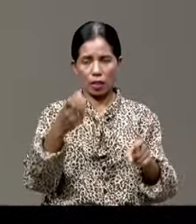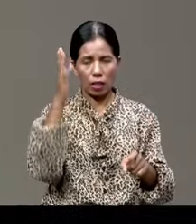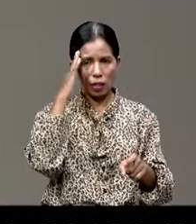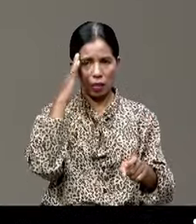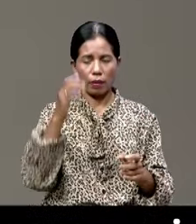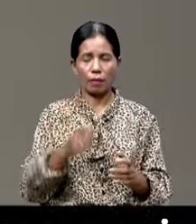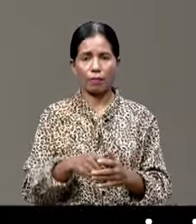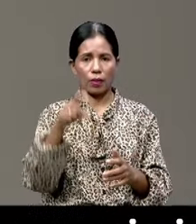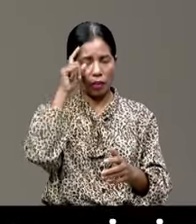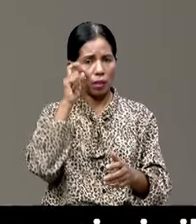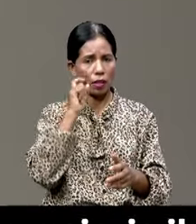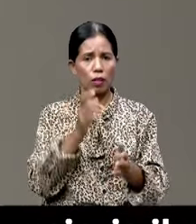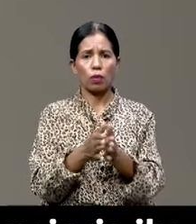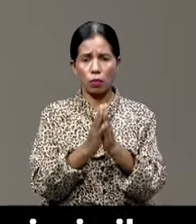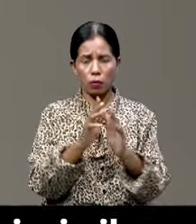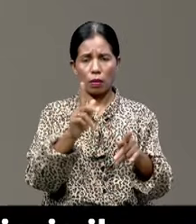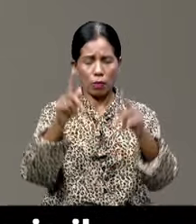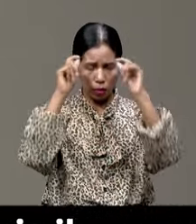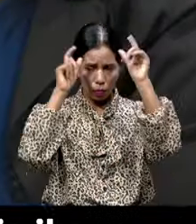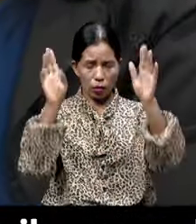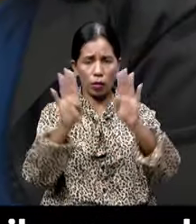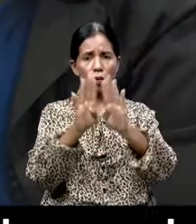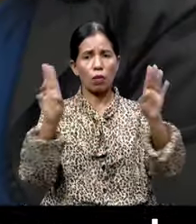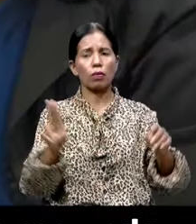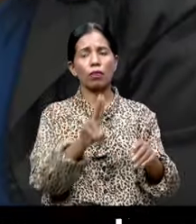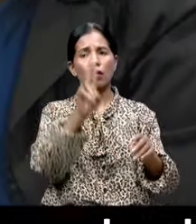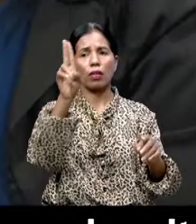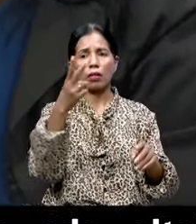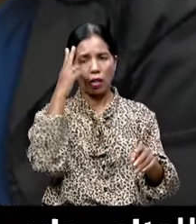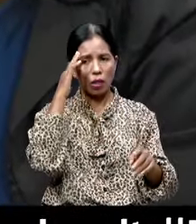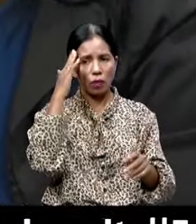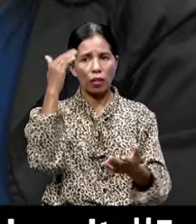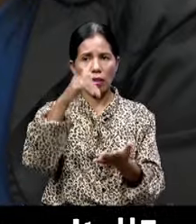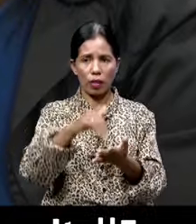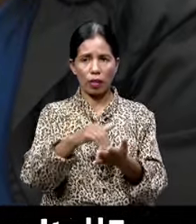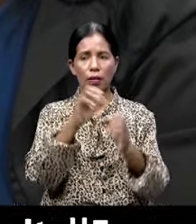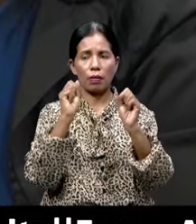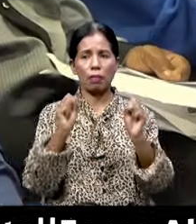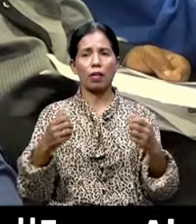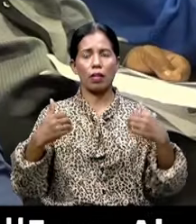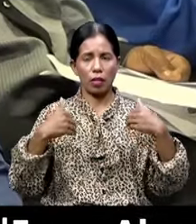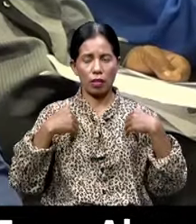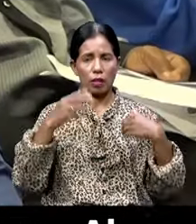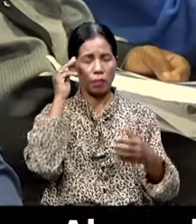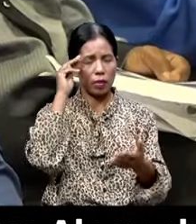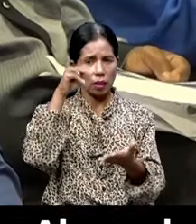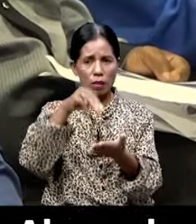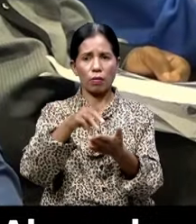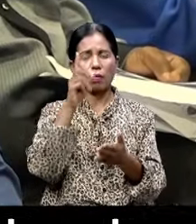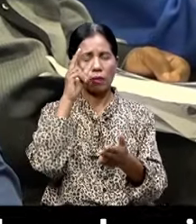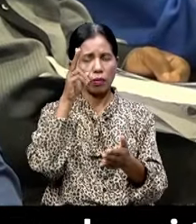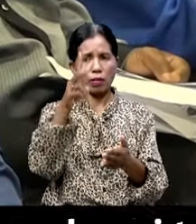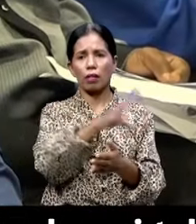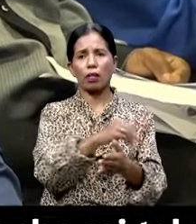Xanana Moshusu Batimoroan Sira nebeloque universidade atuhala reflexão no ne bele romissão ida atu educa no